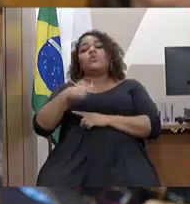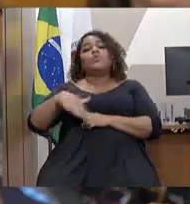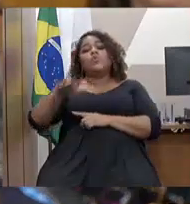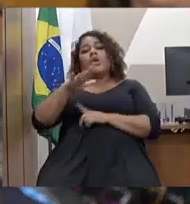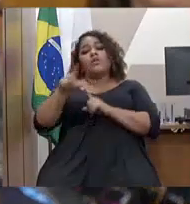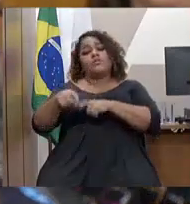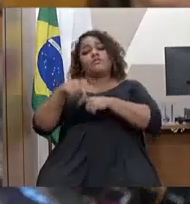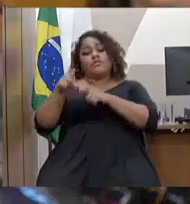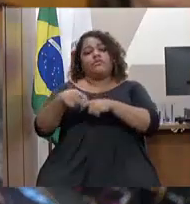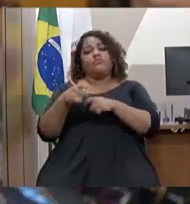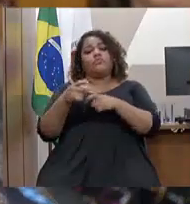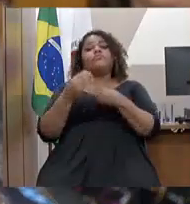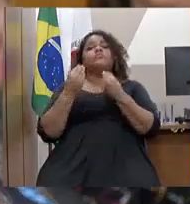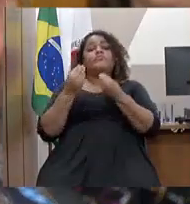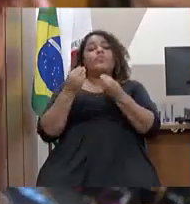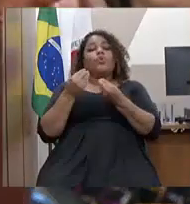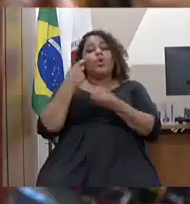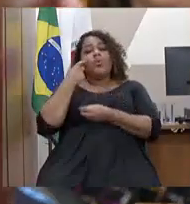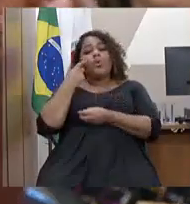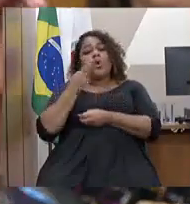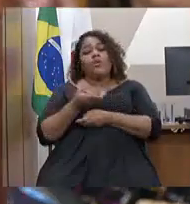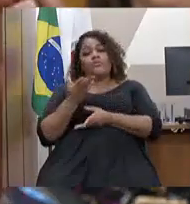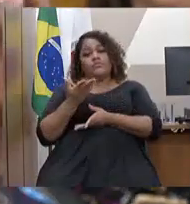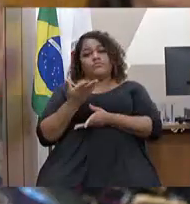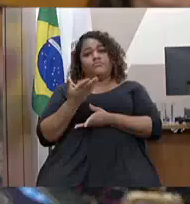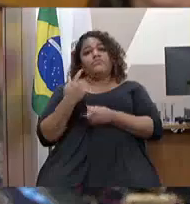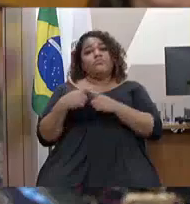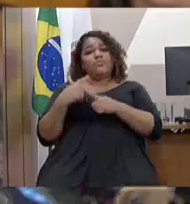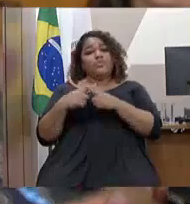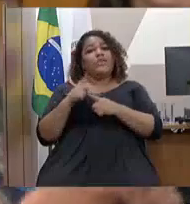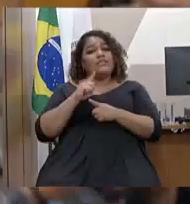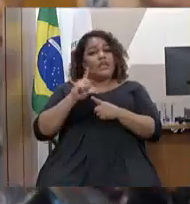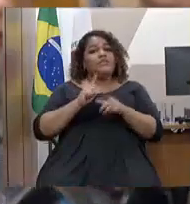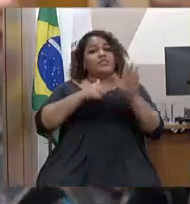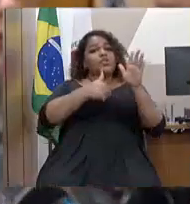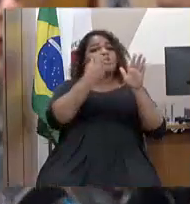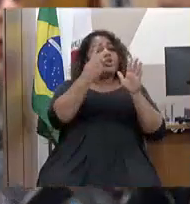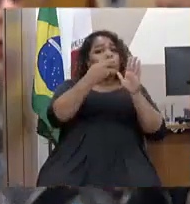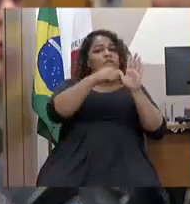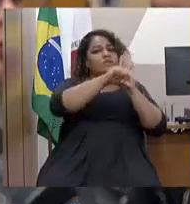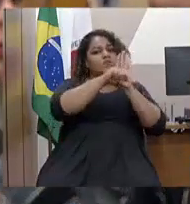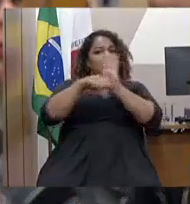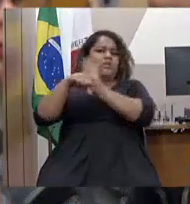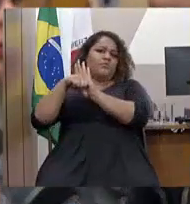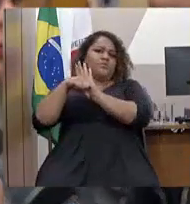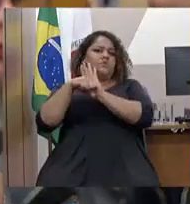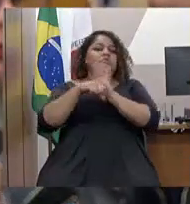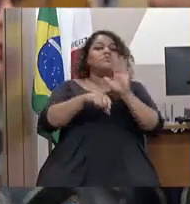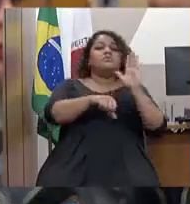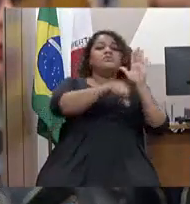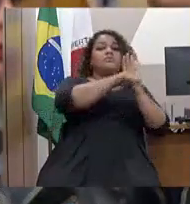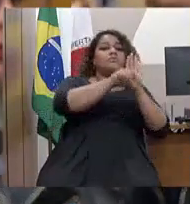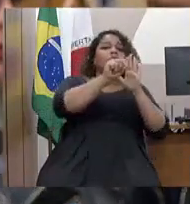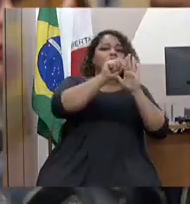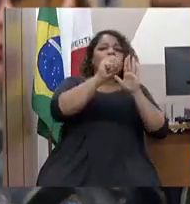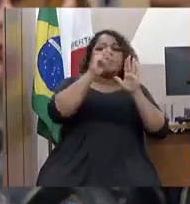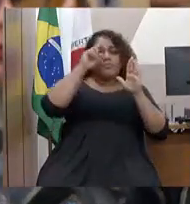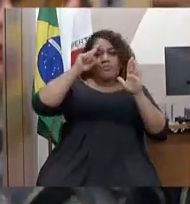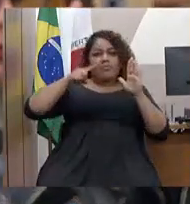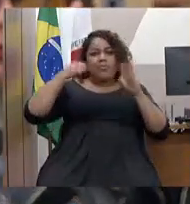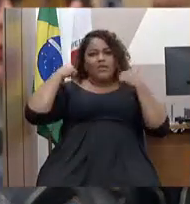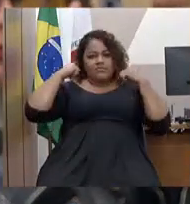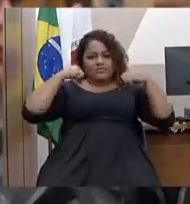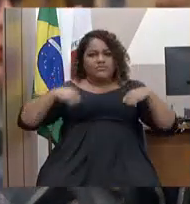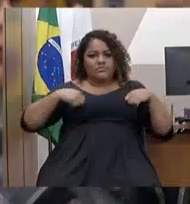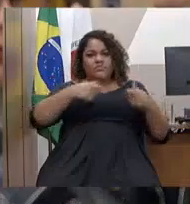cobrar desse povo a responsabilidade deles porque aí eu vejo Dois crimes já o primeiro que eles cometem colocar a bomba nas costas sem equipamento